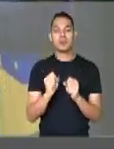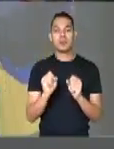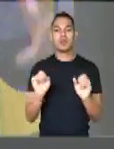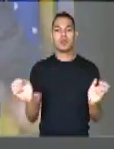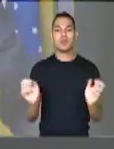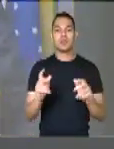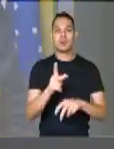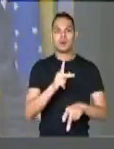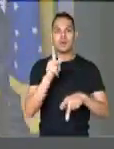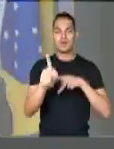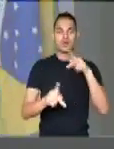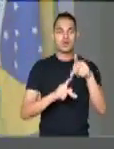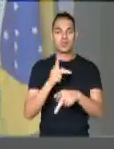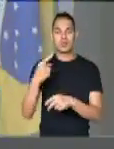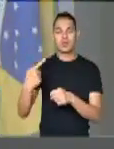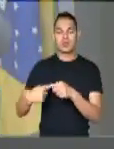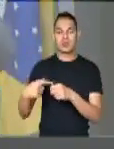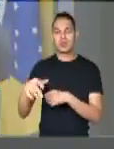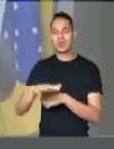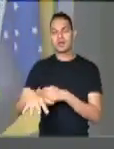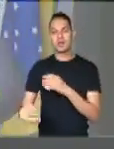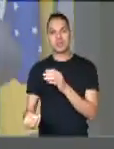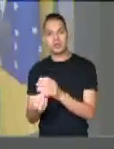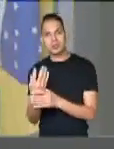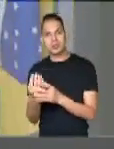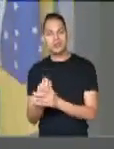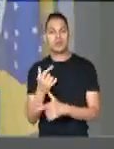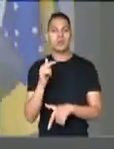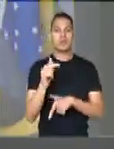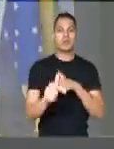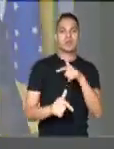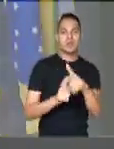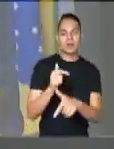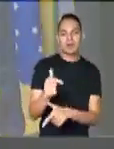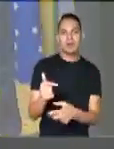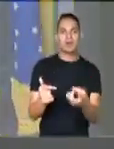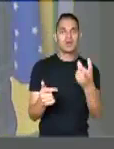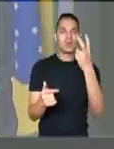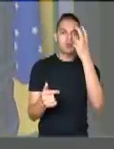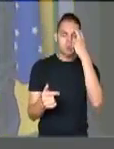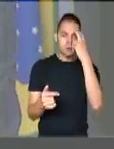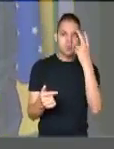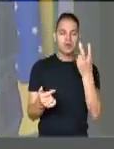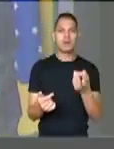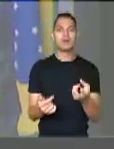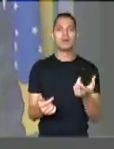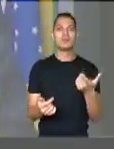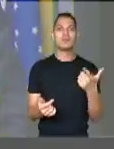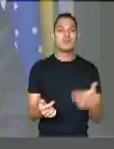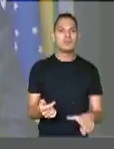os polos todos da cidade, setor produtivo, setor laboral, tem gente da cultura, tem gente aqui